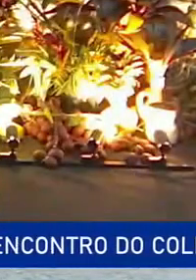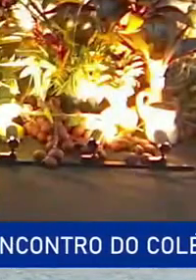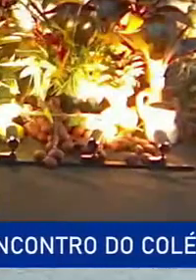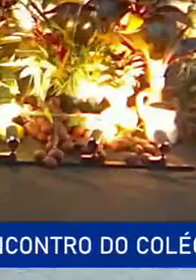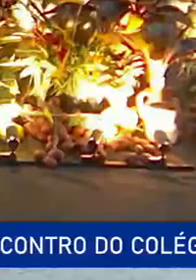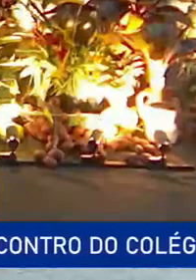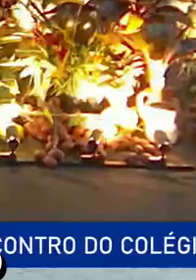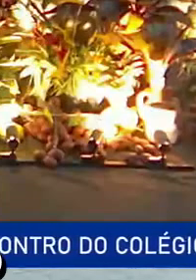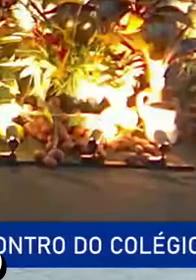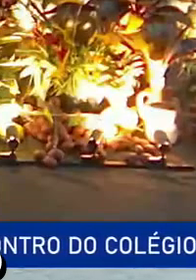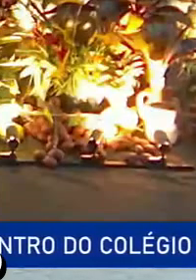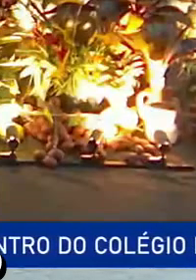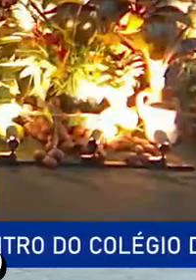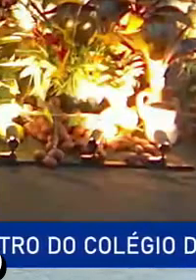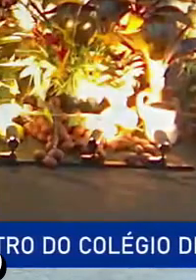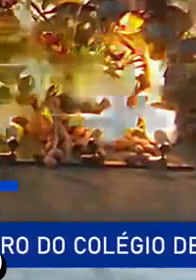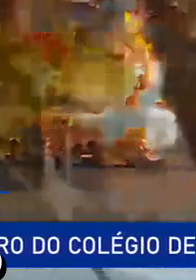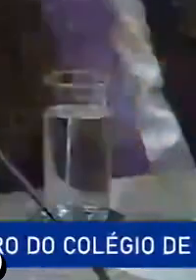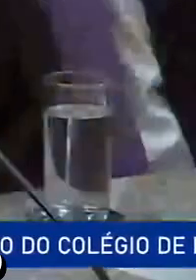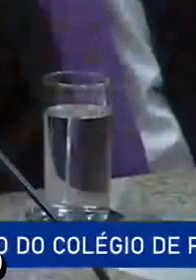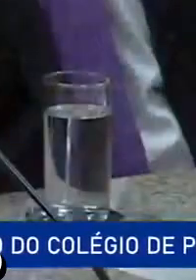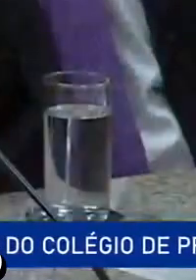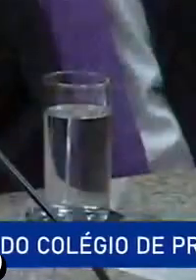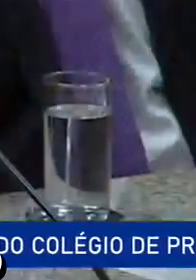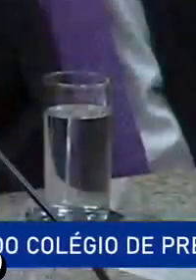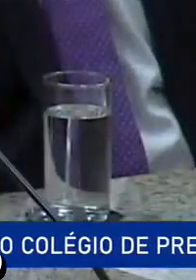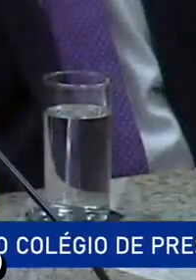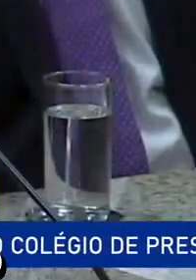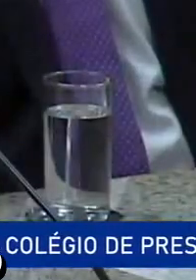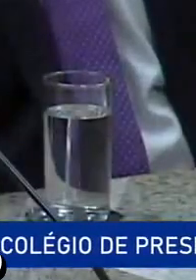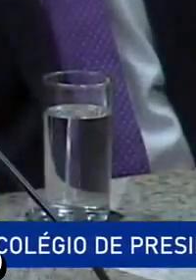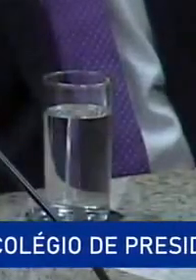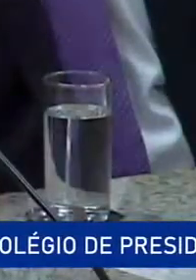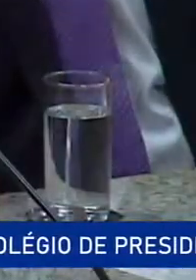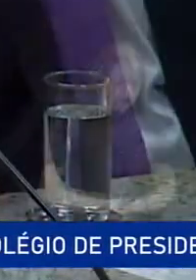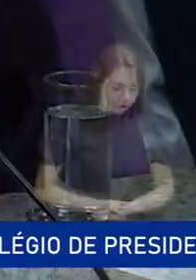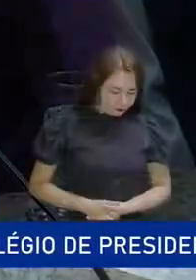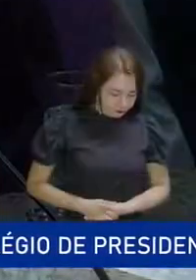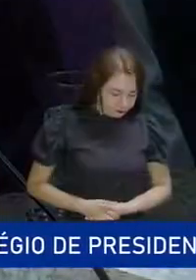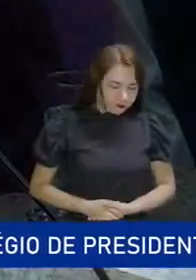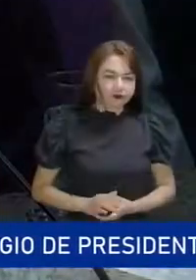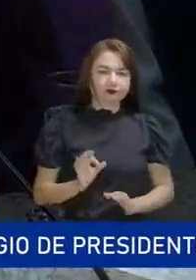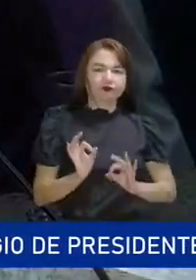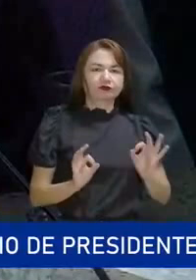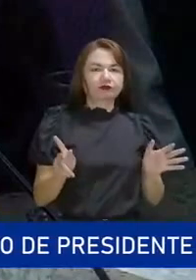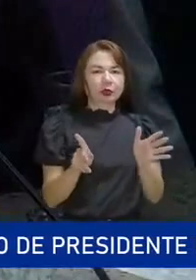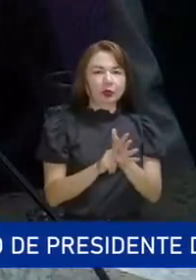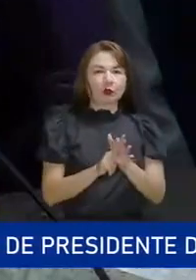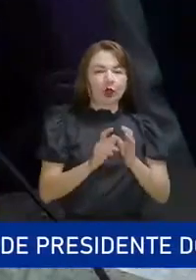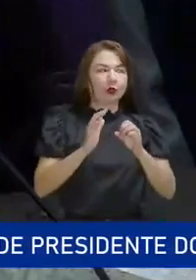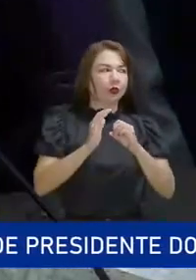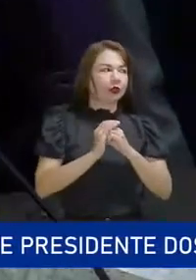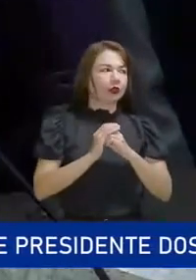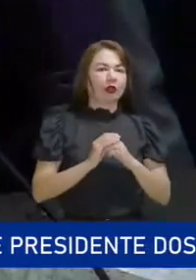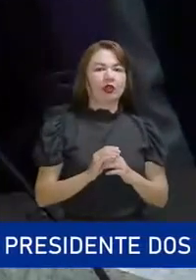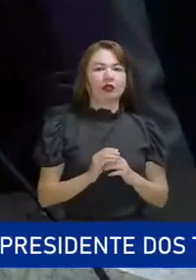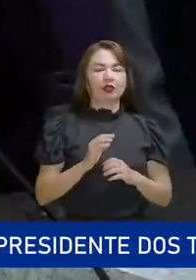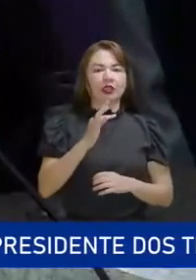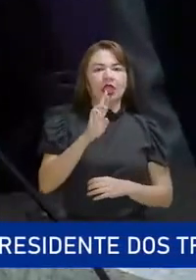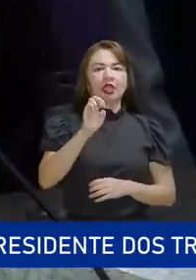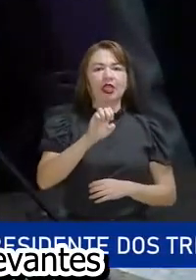planejamento, organização e estruturação que é conferida ao Tribunal Regional Eleitoral dos